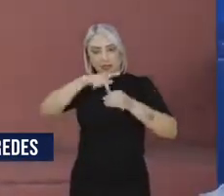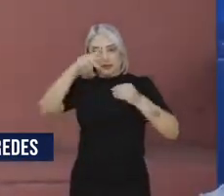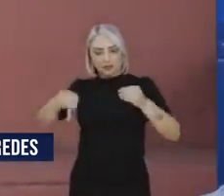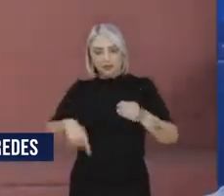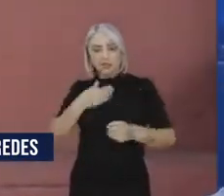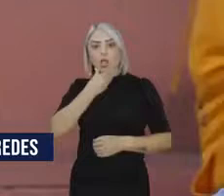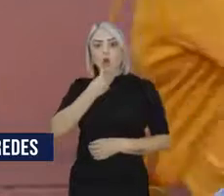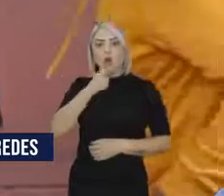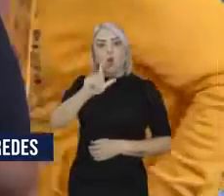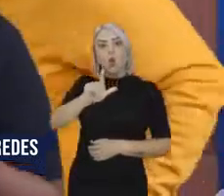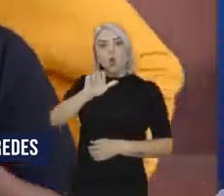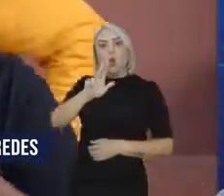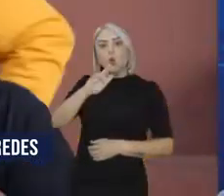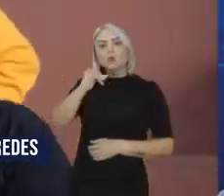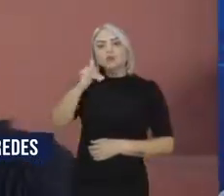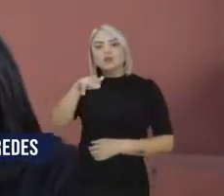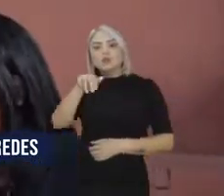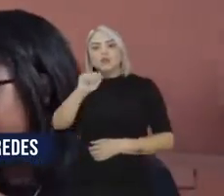para vocês.